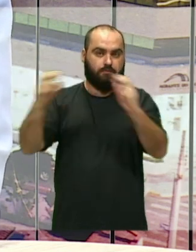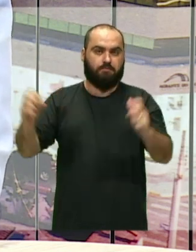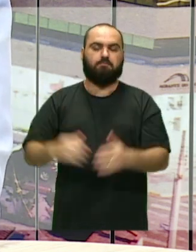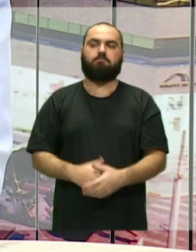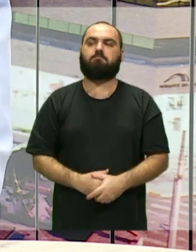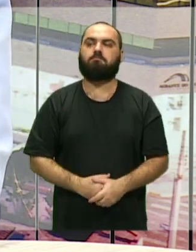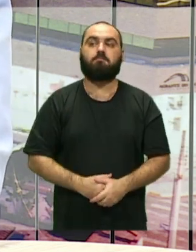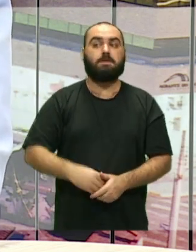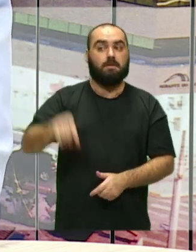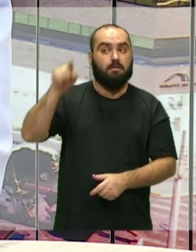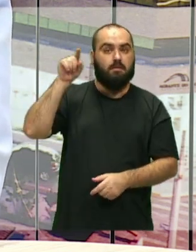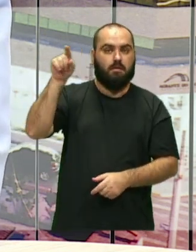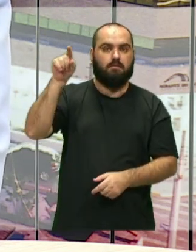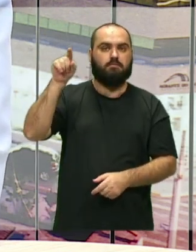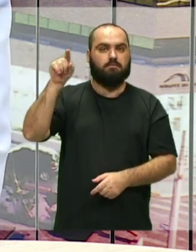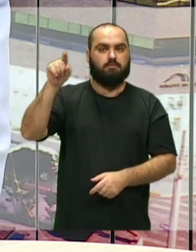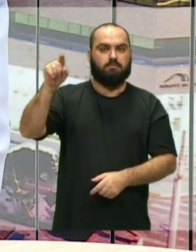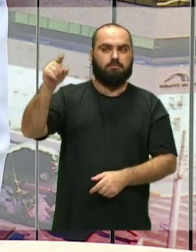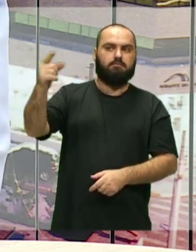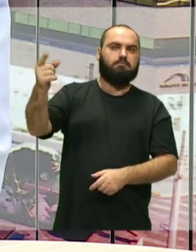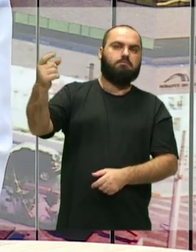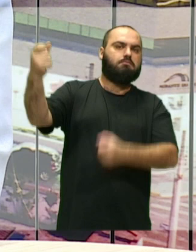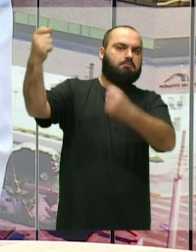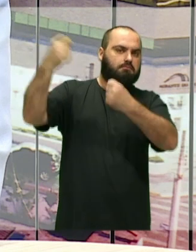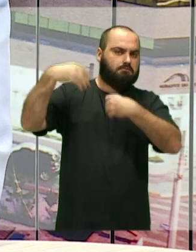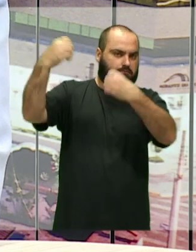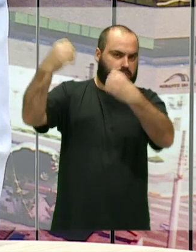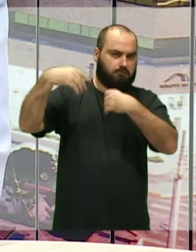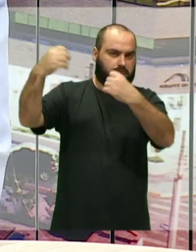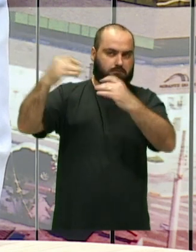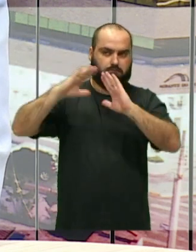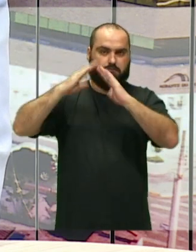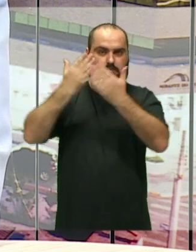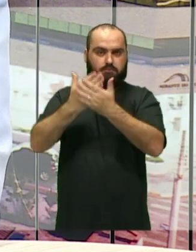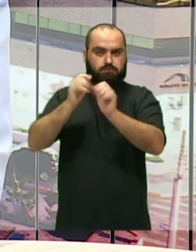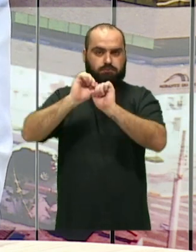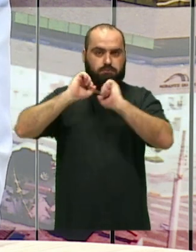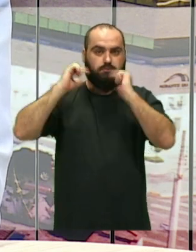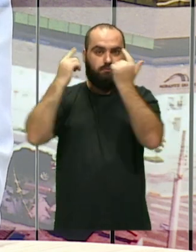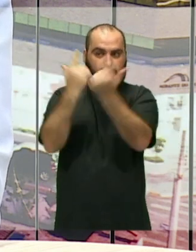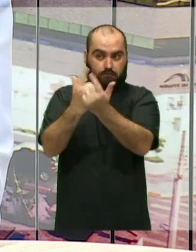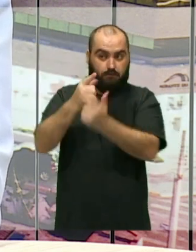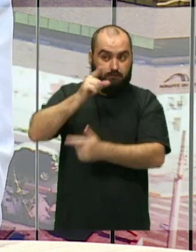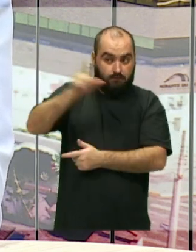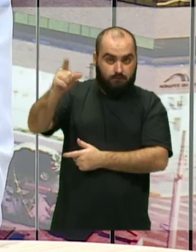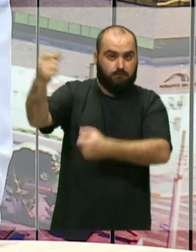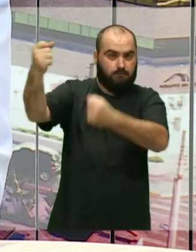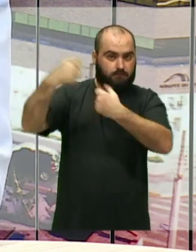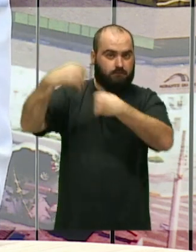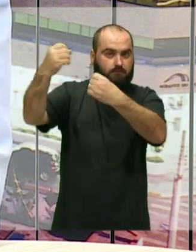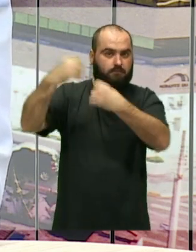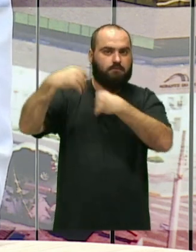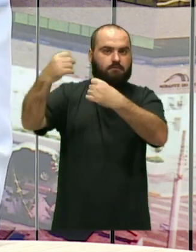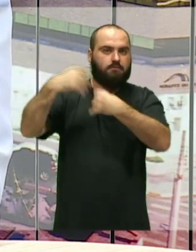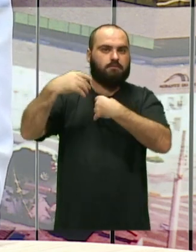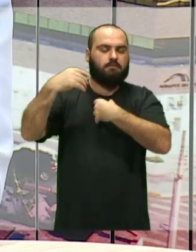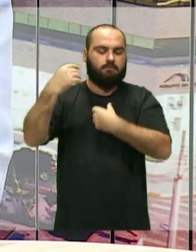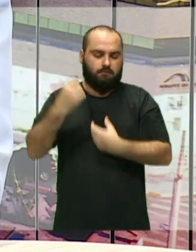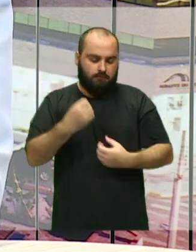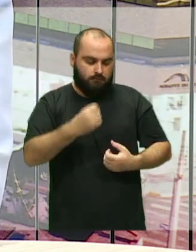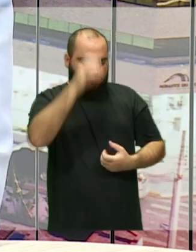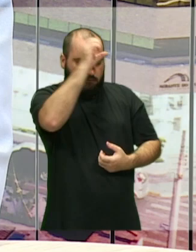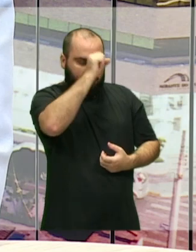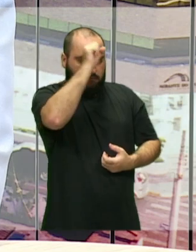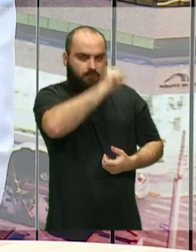e lá através da mentoria digamos assim da escola do Legislativo de Florianópolis a gente trouxe projeto para cá